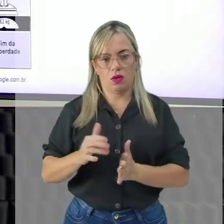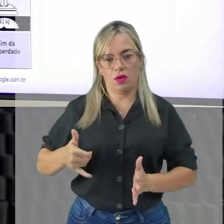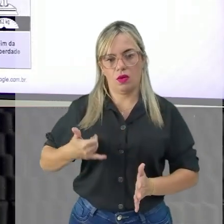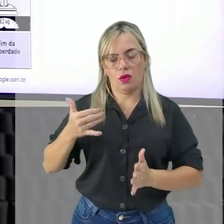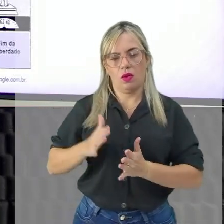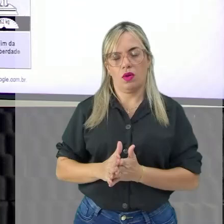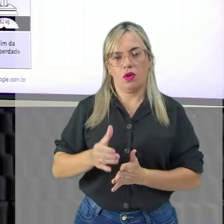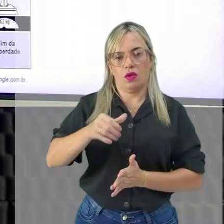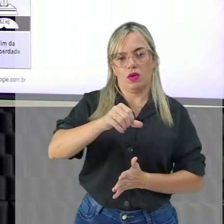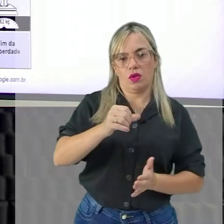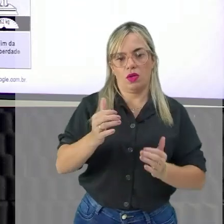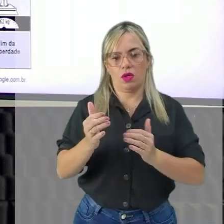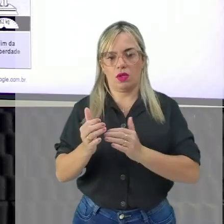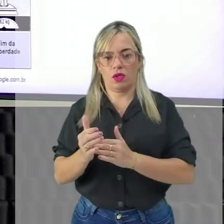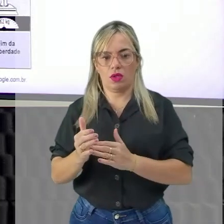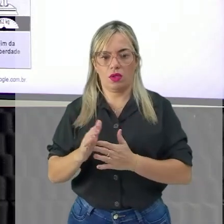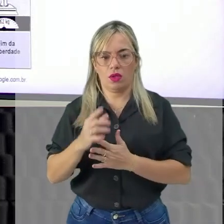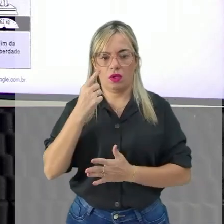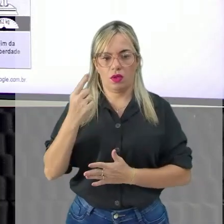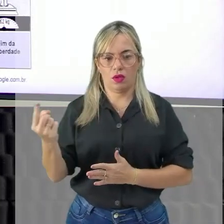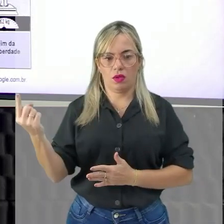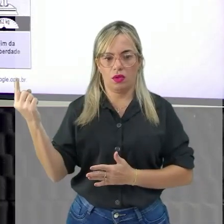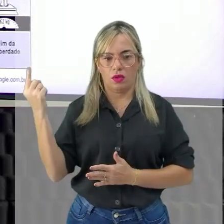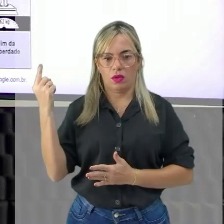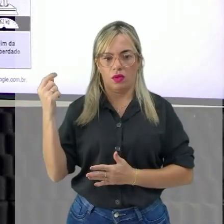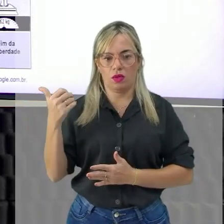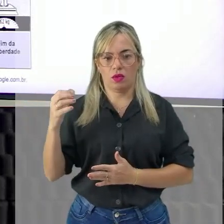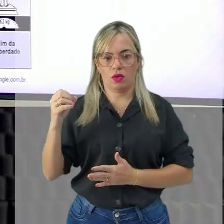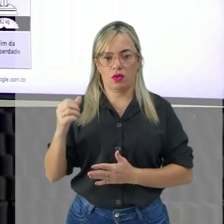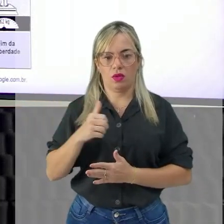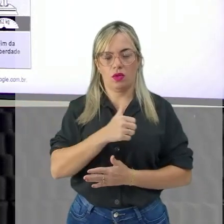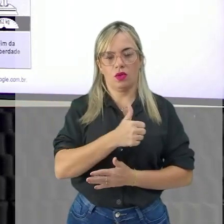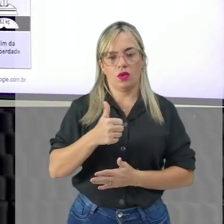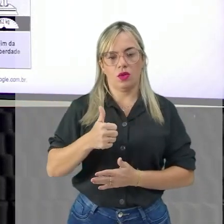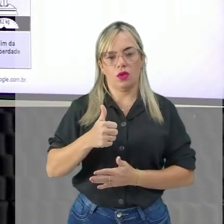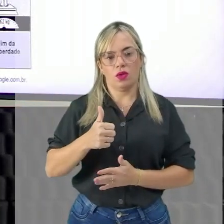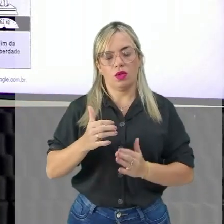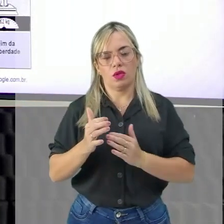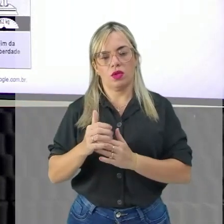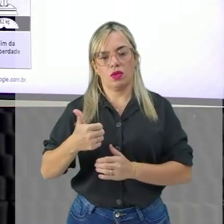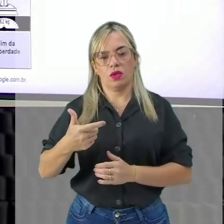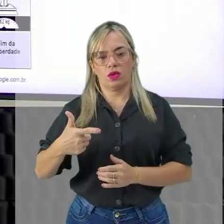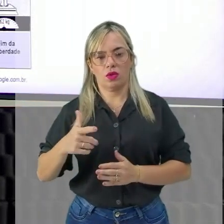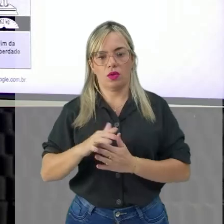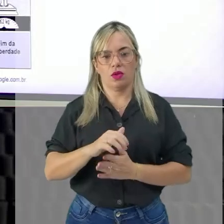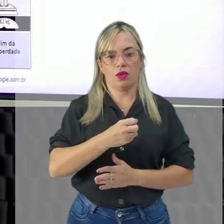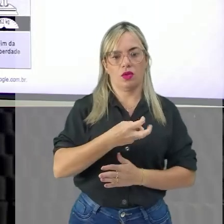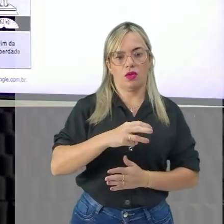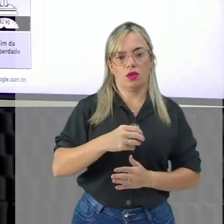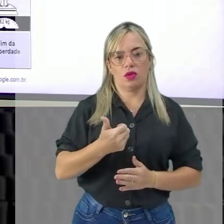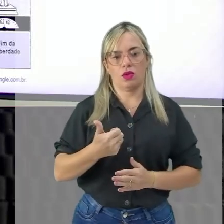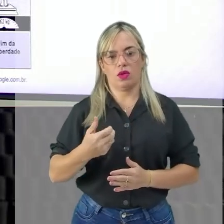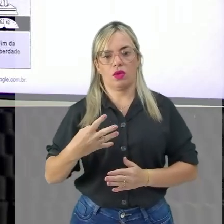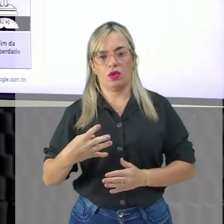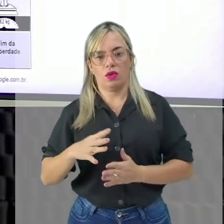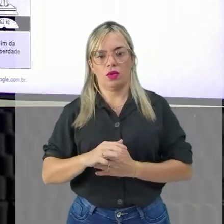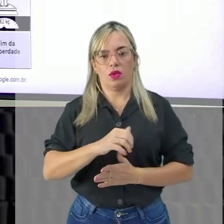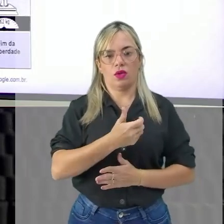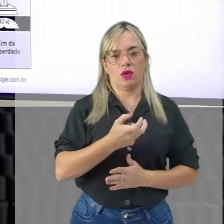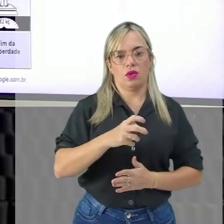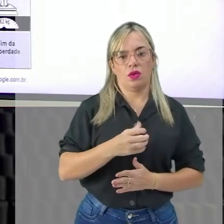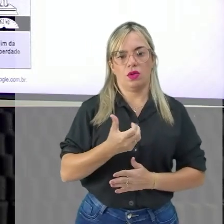a 10 anos, 11 a 12 anos, 13 a 14 anos, 15 a 16 anos e 17 a 20 anos,